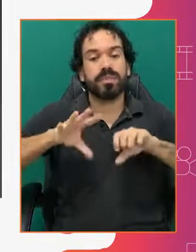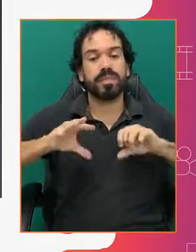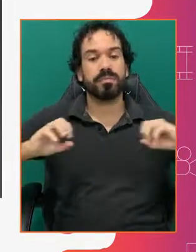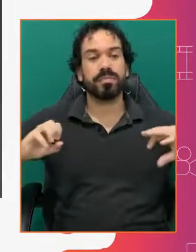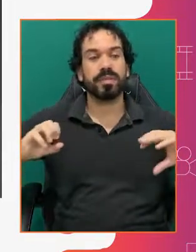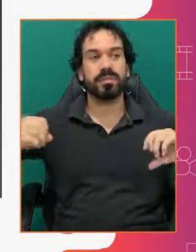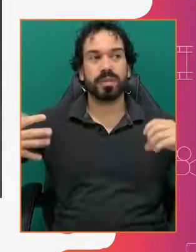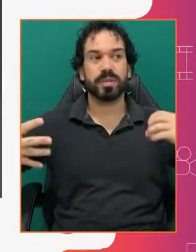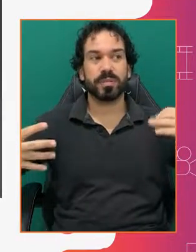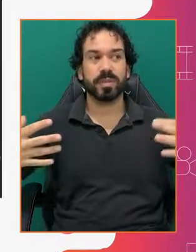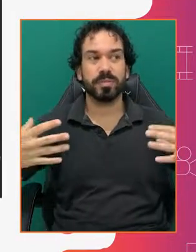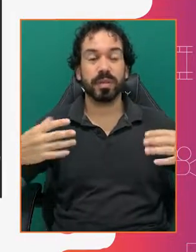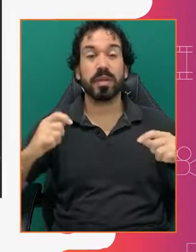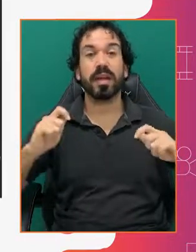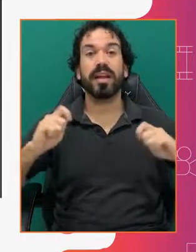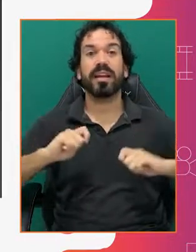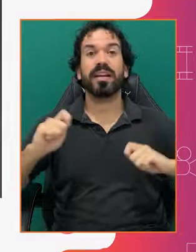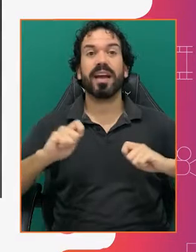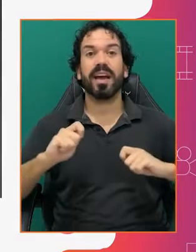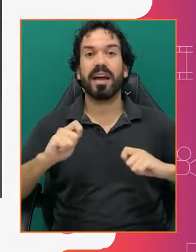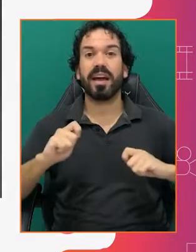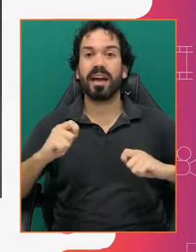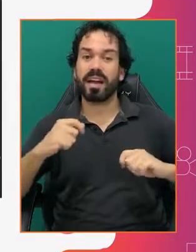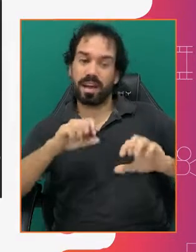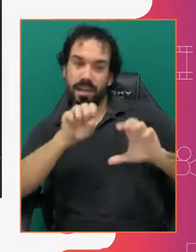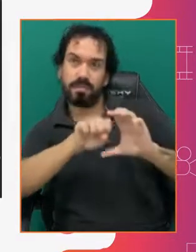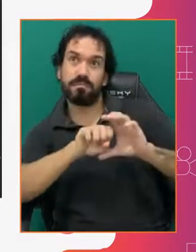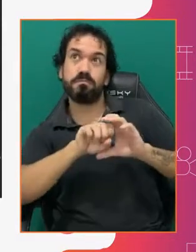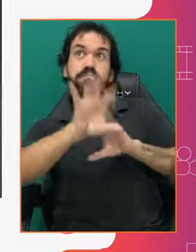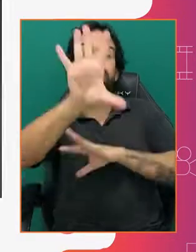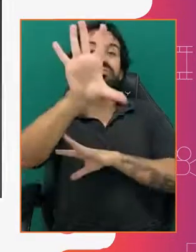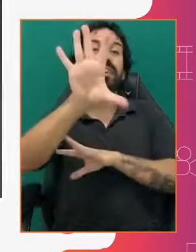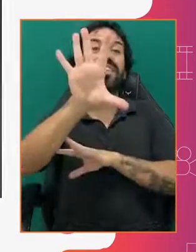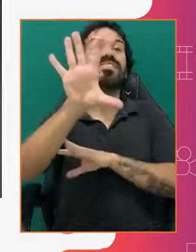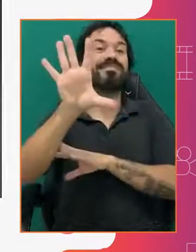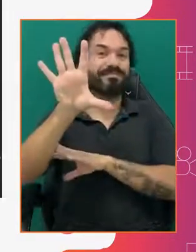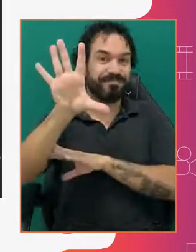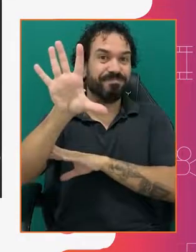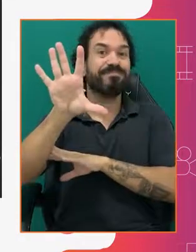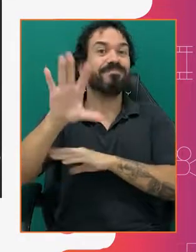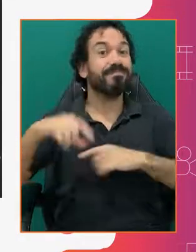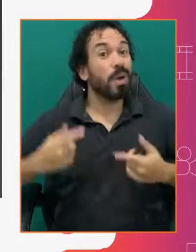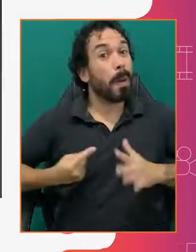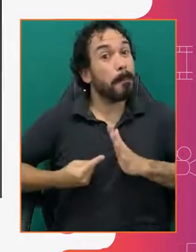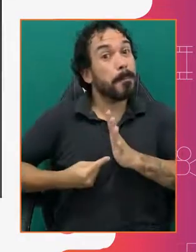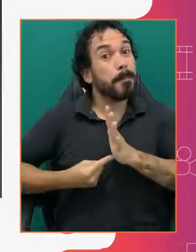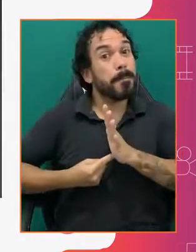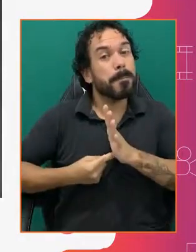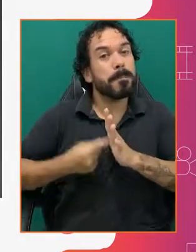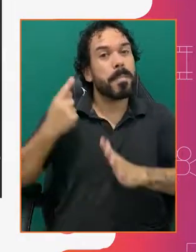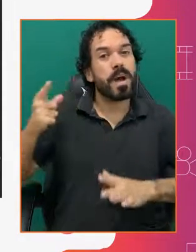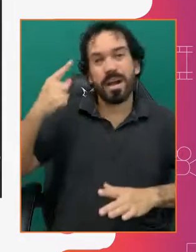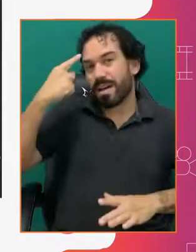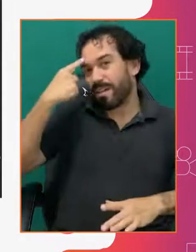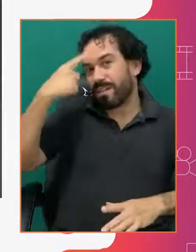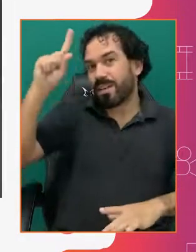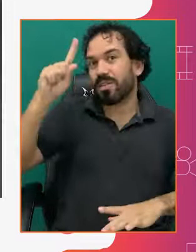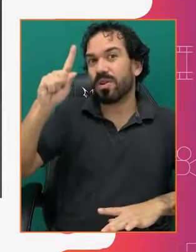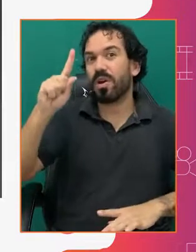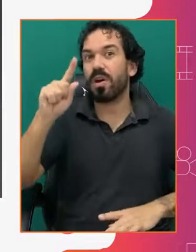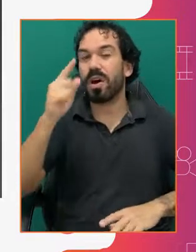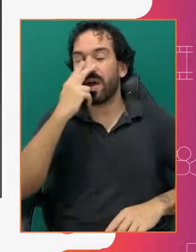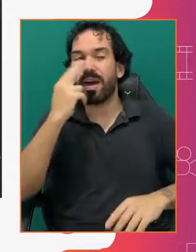desse aparelho, o que permitiu que ele fizesse projeções, sendo então o primeiro a criar